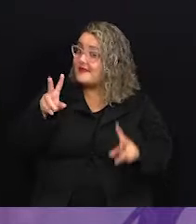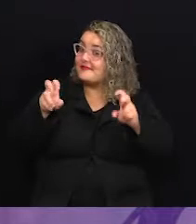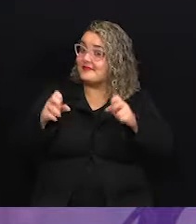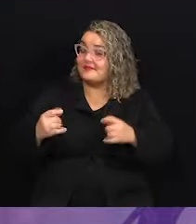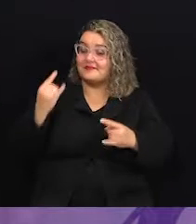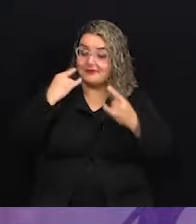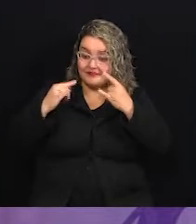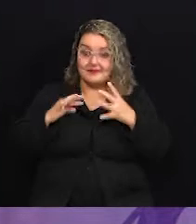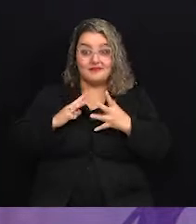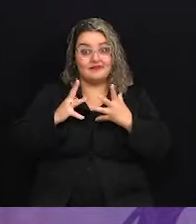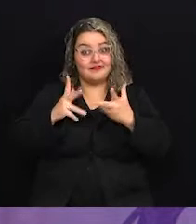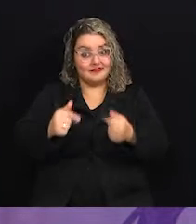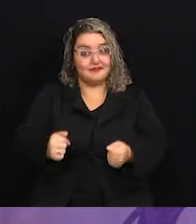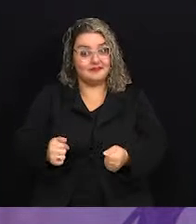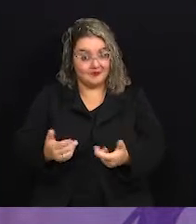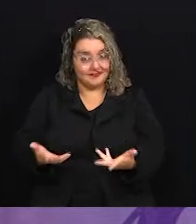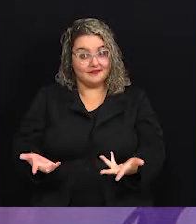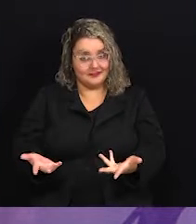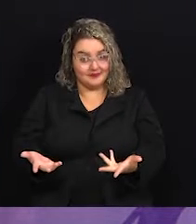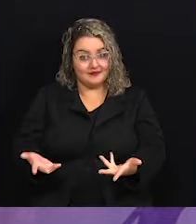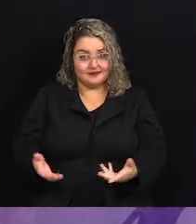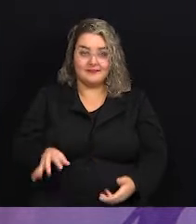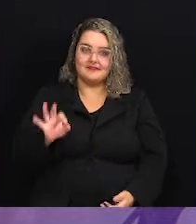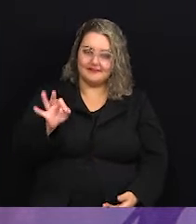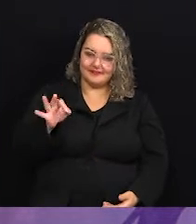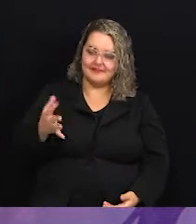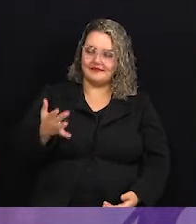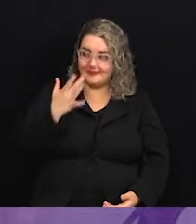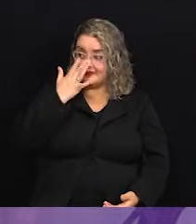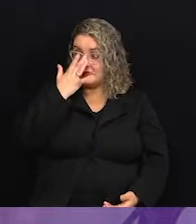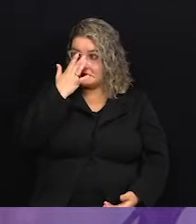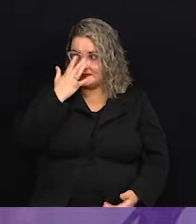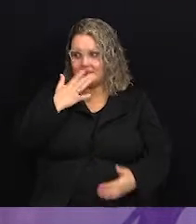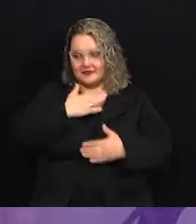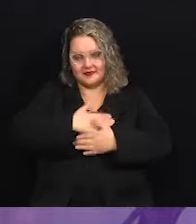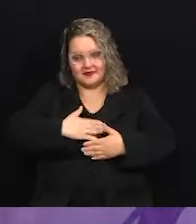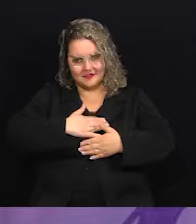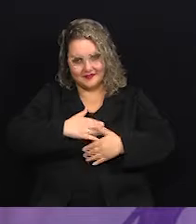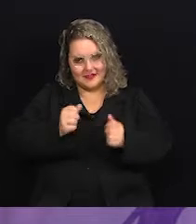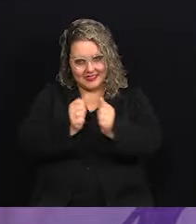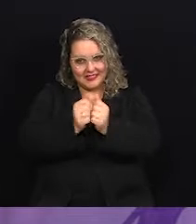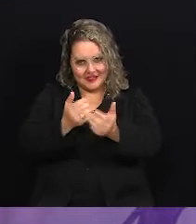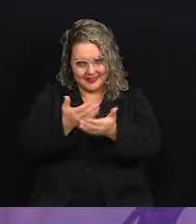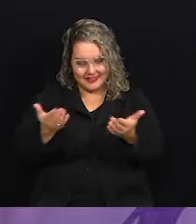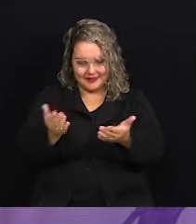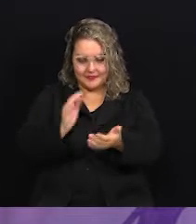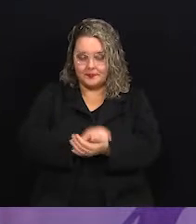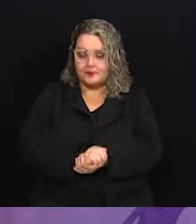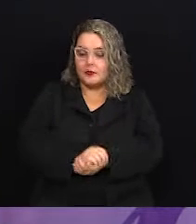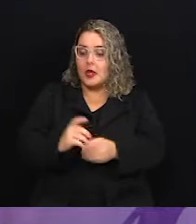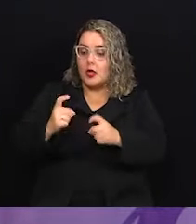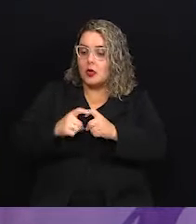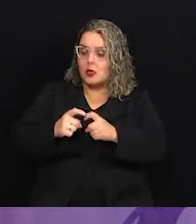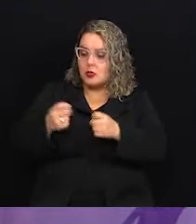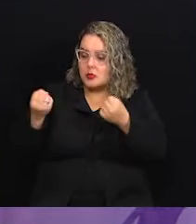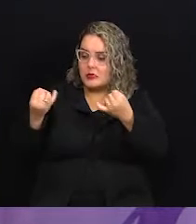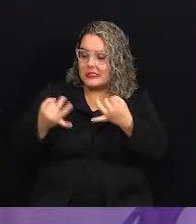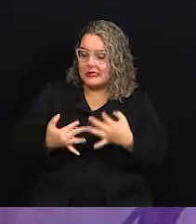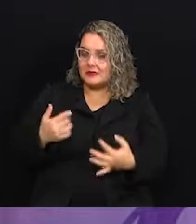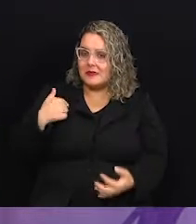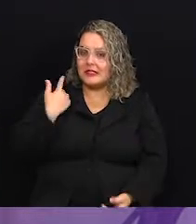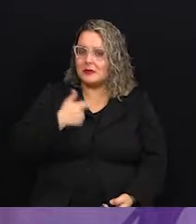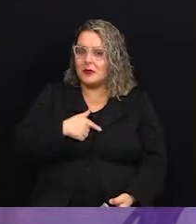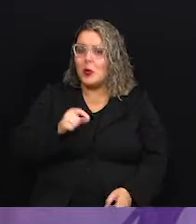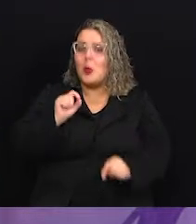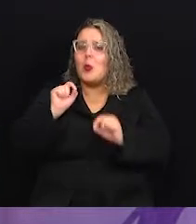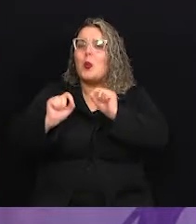interessa muita gente, né? Exato. Olá, é um prazer estar com vocês. Doutor, então explica pra gente, né,